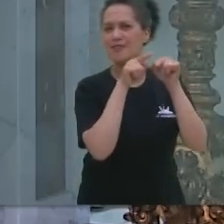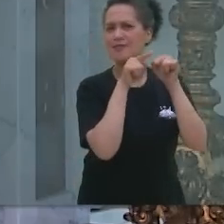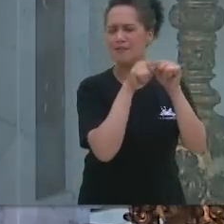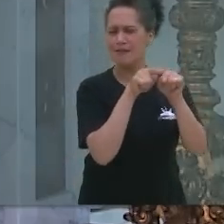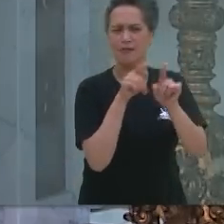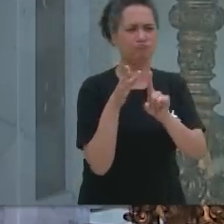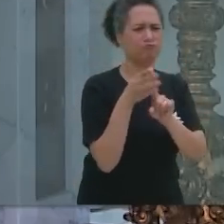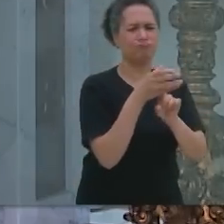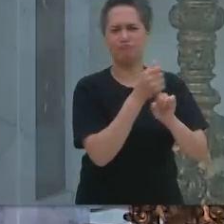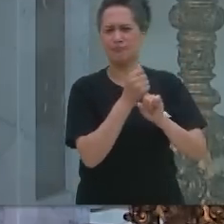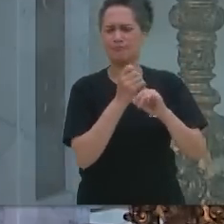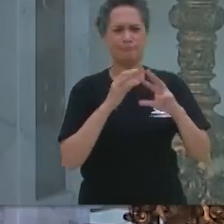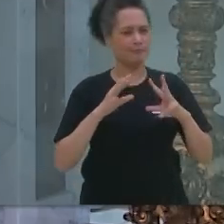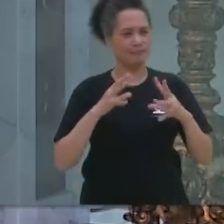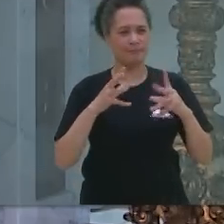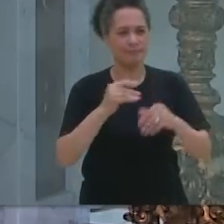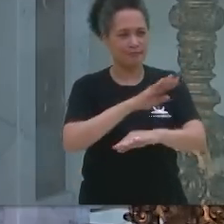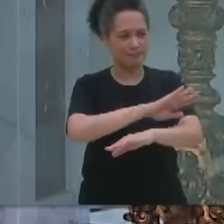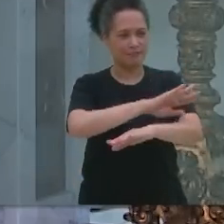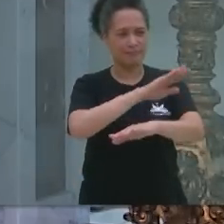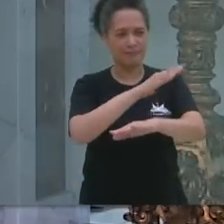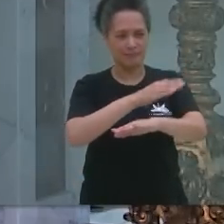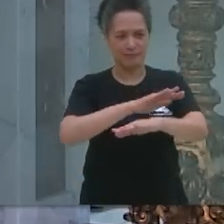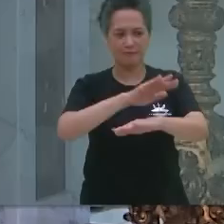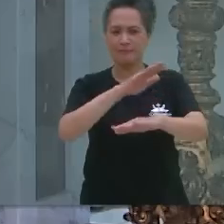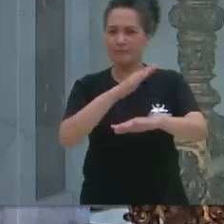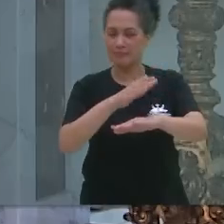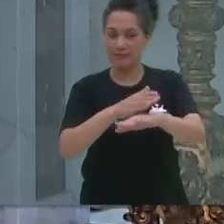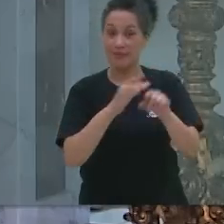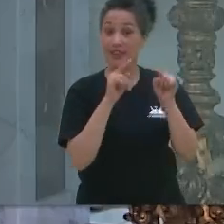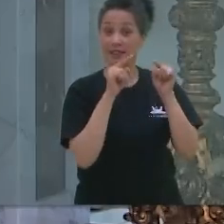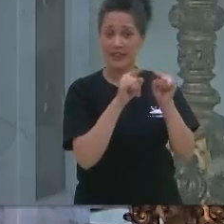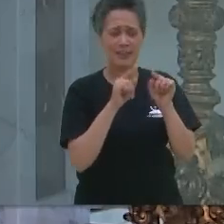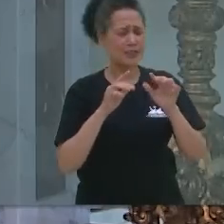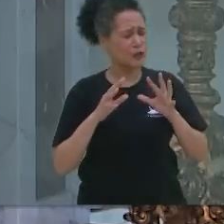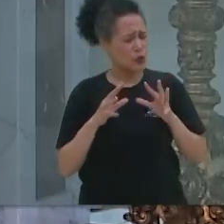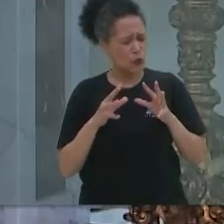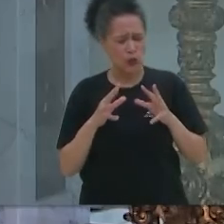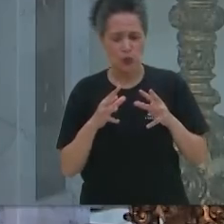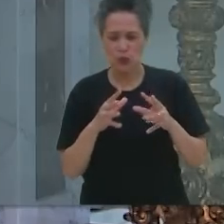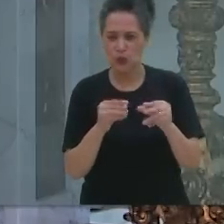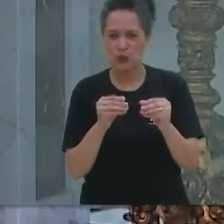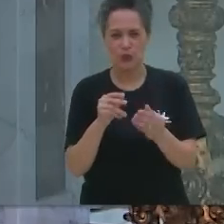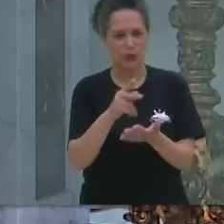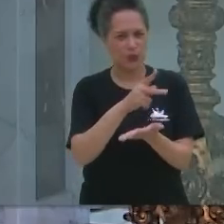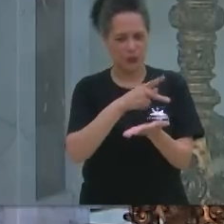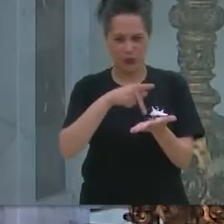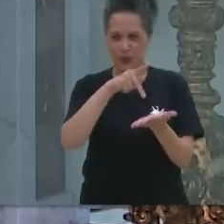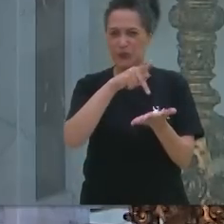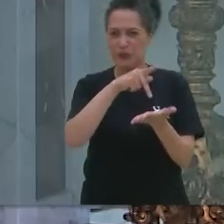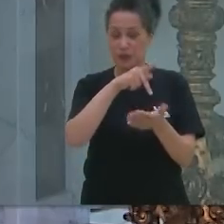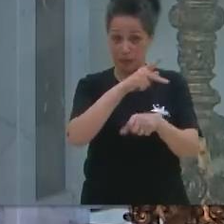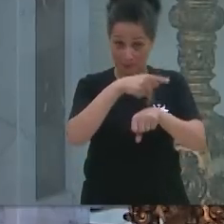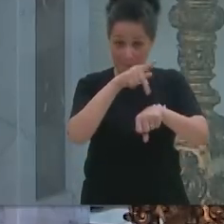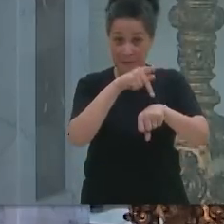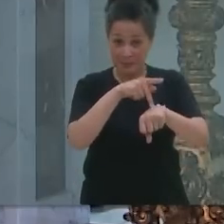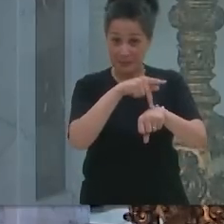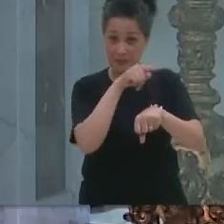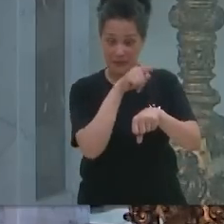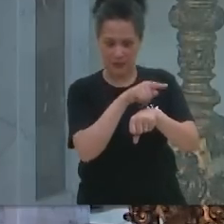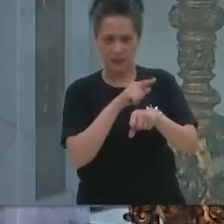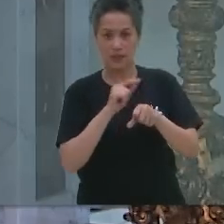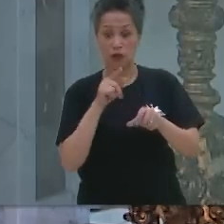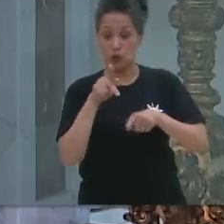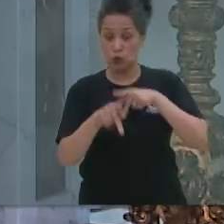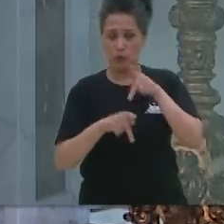colinas. A ele acorrerão todas as nações. Para lá irão numerosos povos e